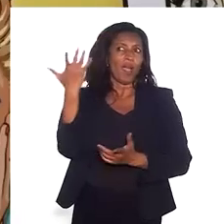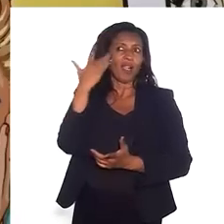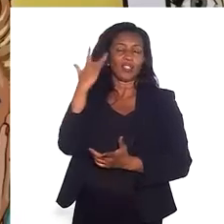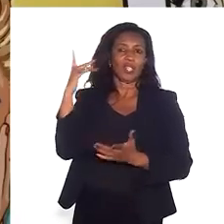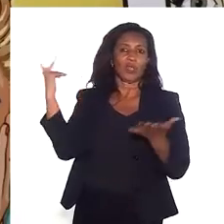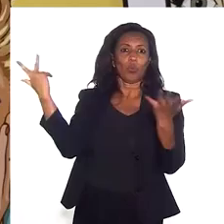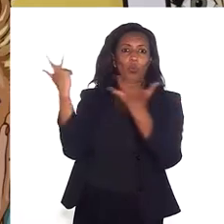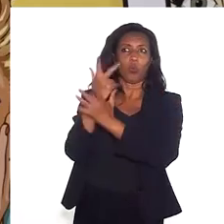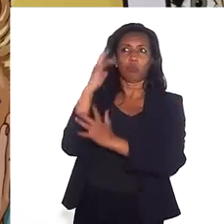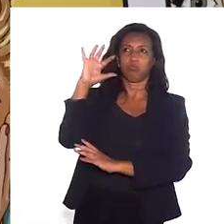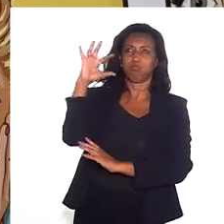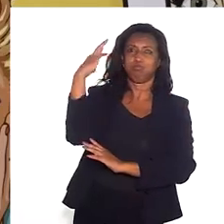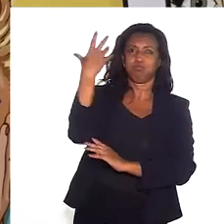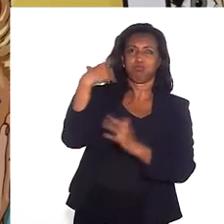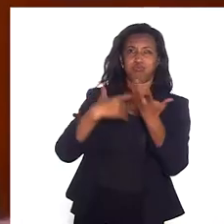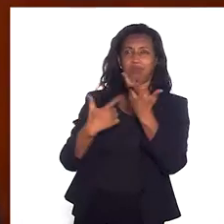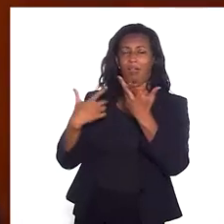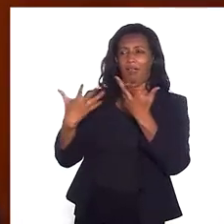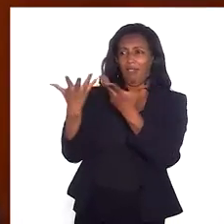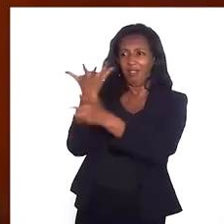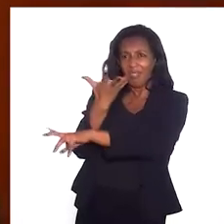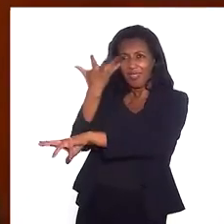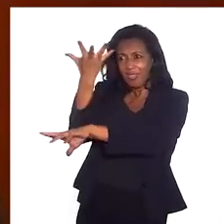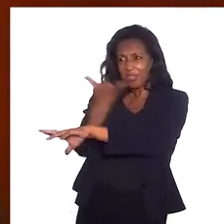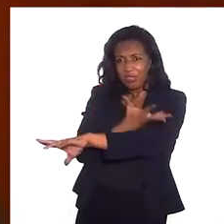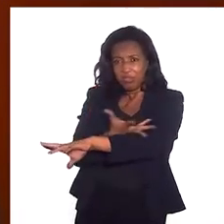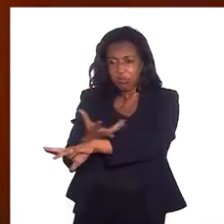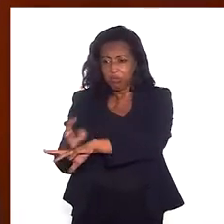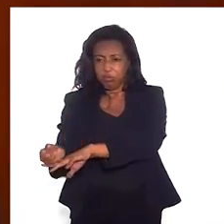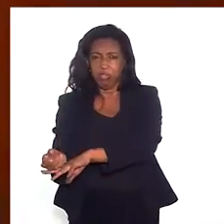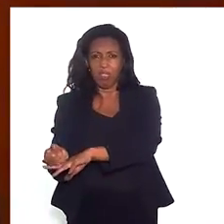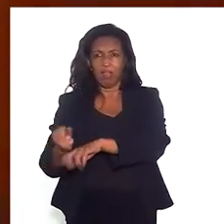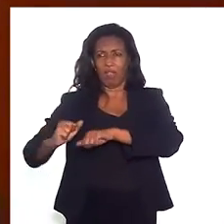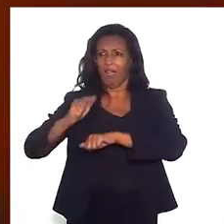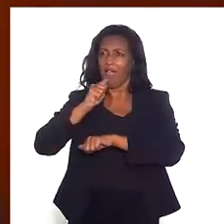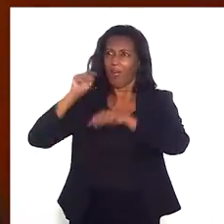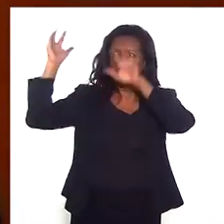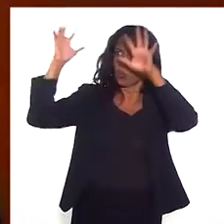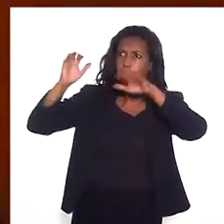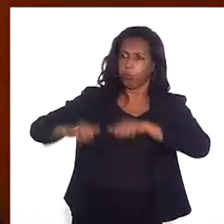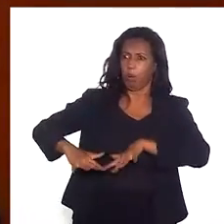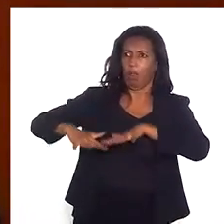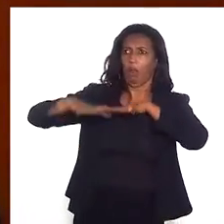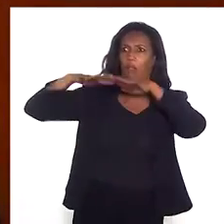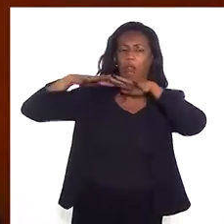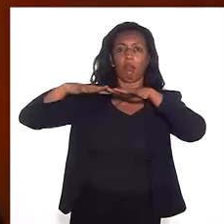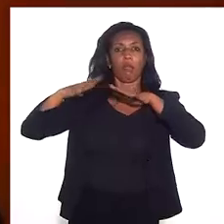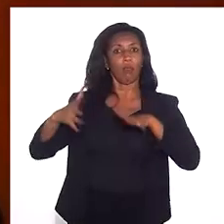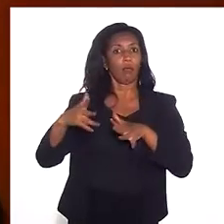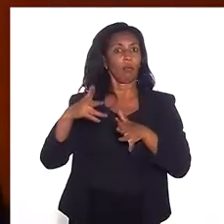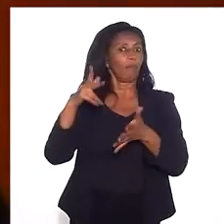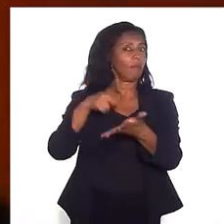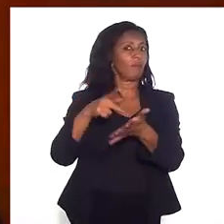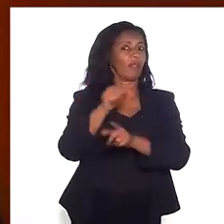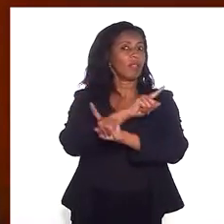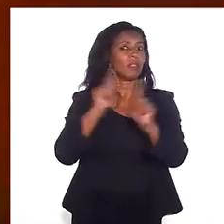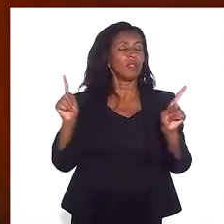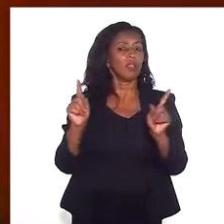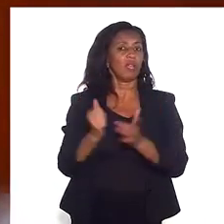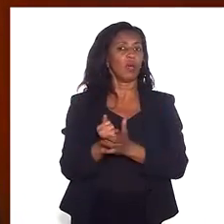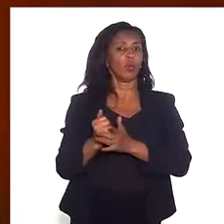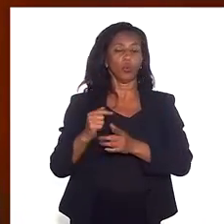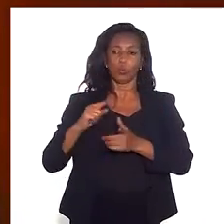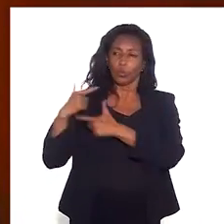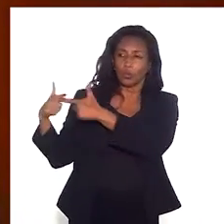desastre ambiental, como, né, inundação, seca, afetam igualmente as pessoas. Mas, na realidade,